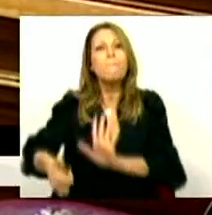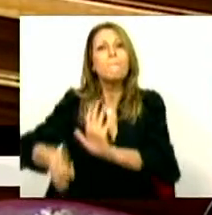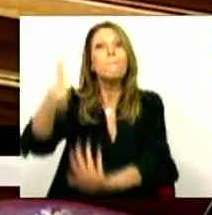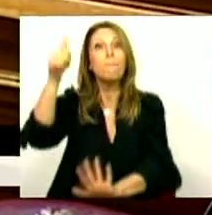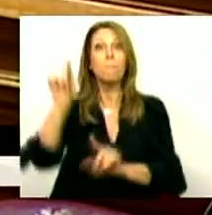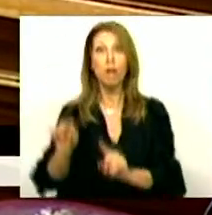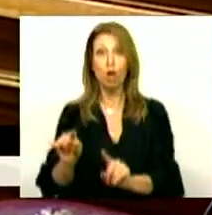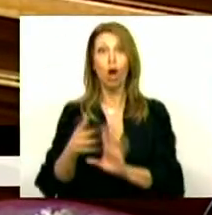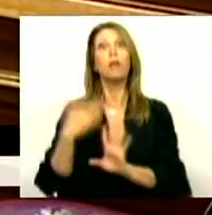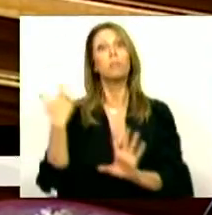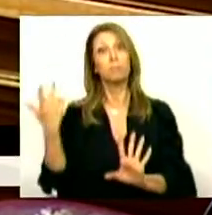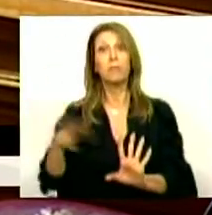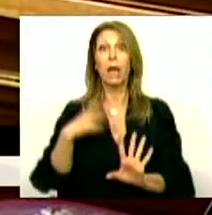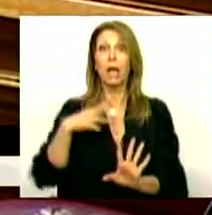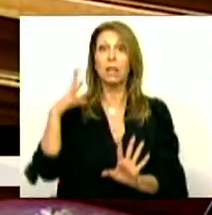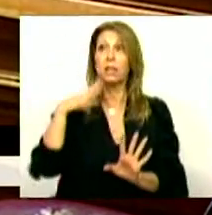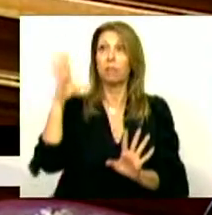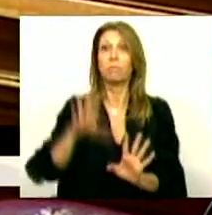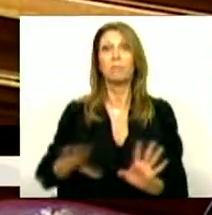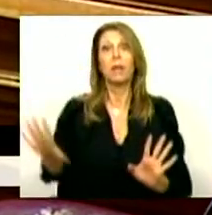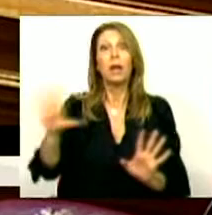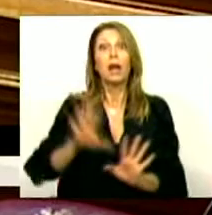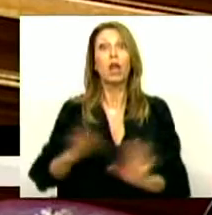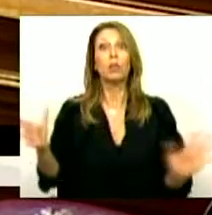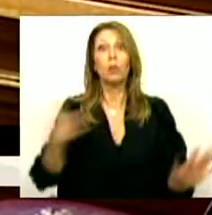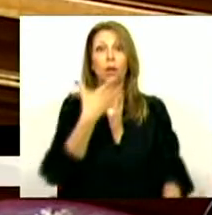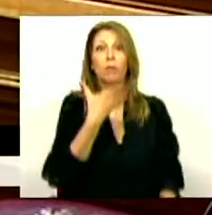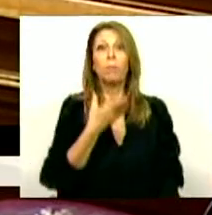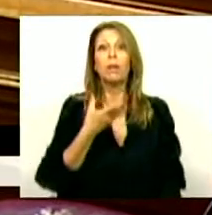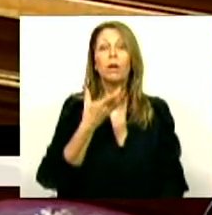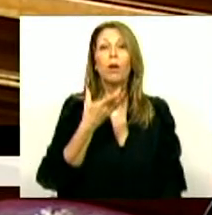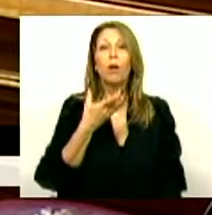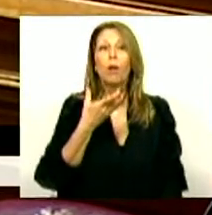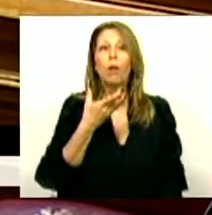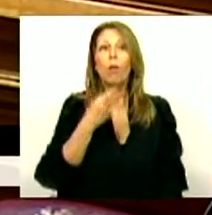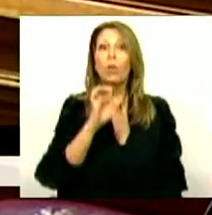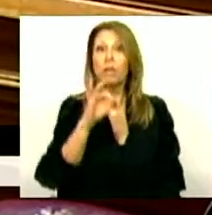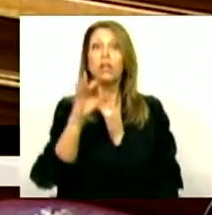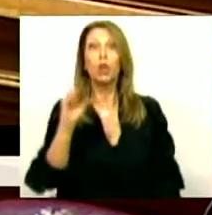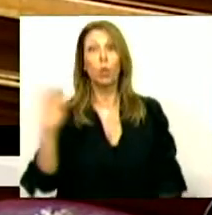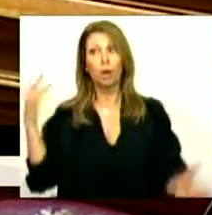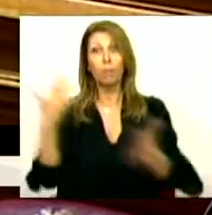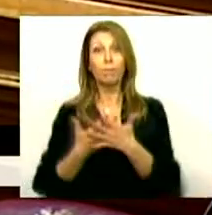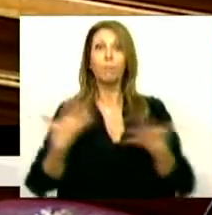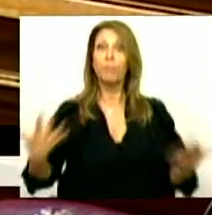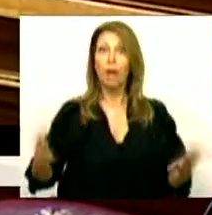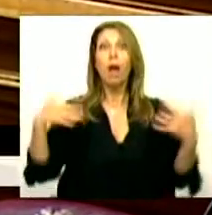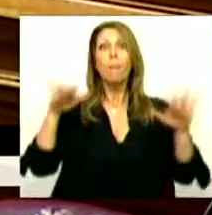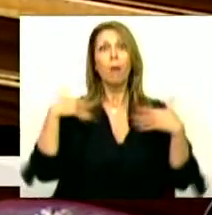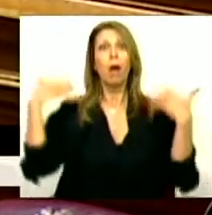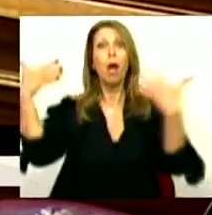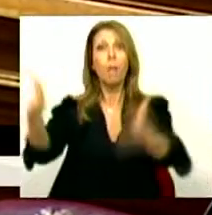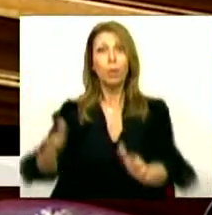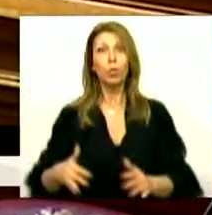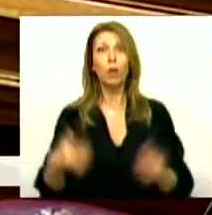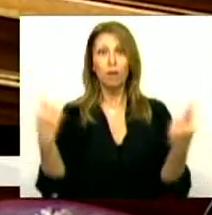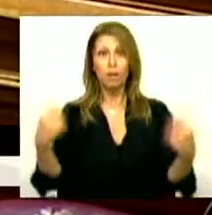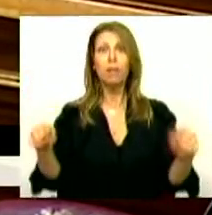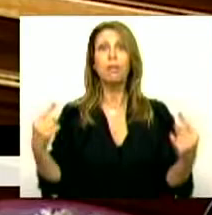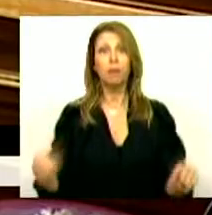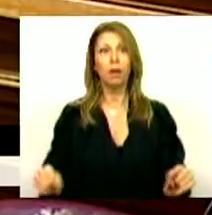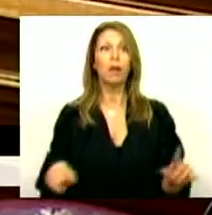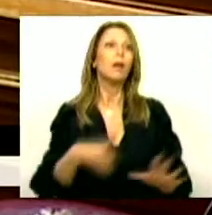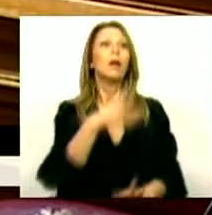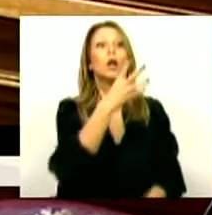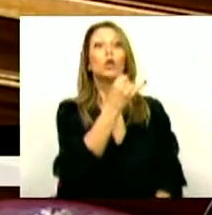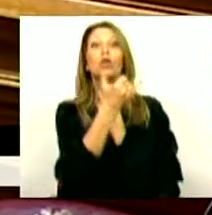1940. É um facto que este património tem sido deixado ao abandono. Desde pelo menos 2007, que muitas foram